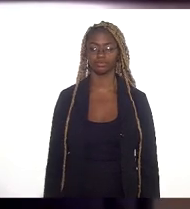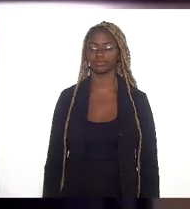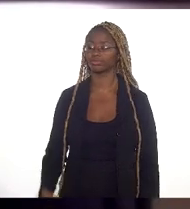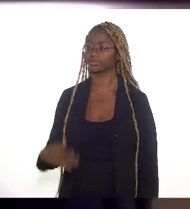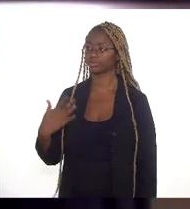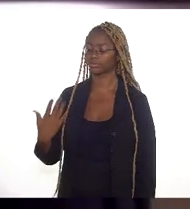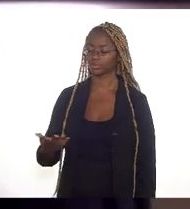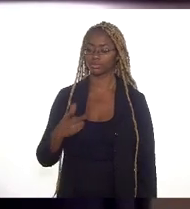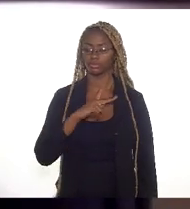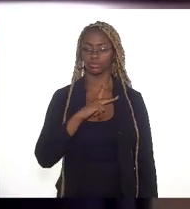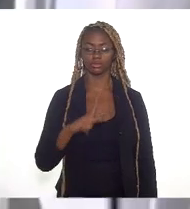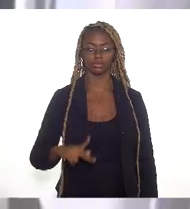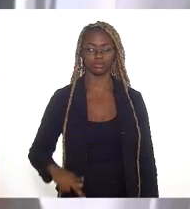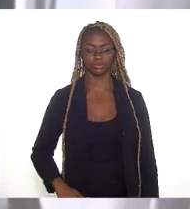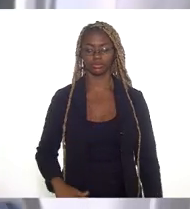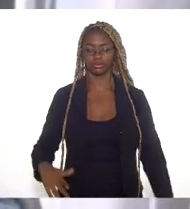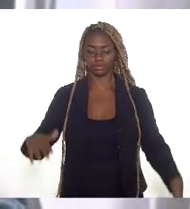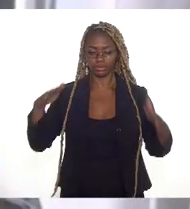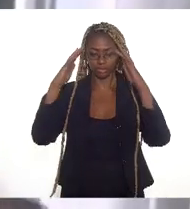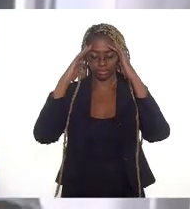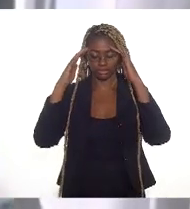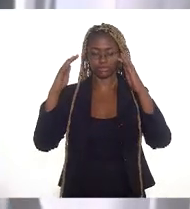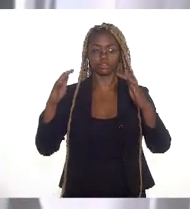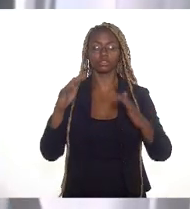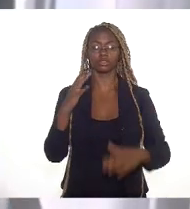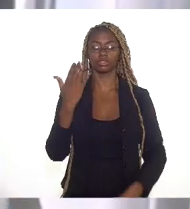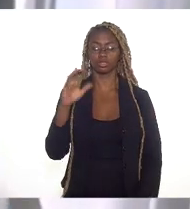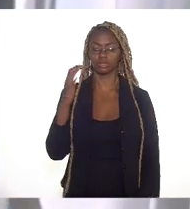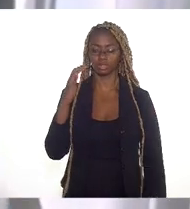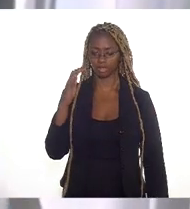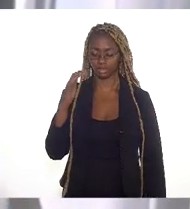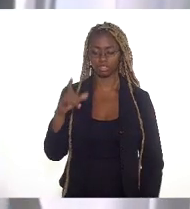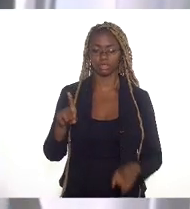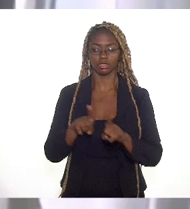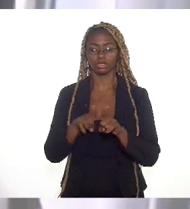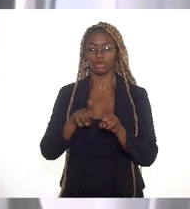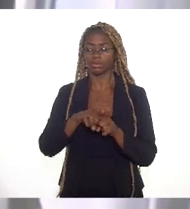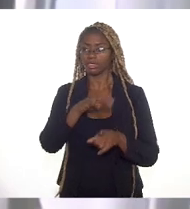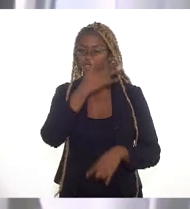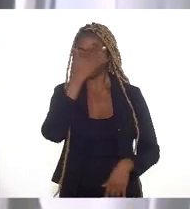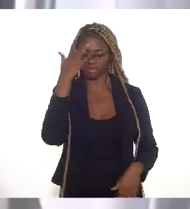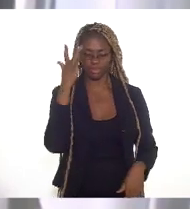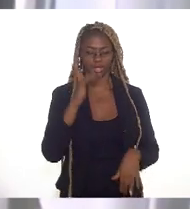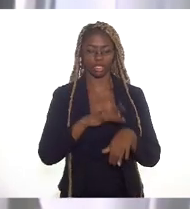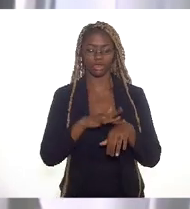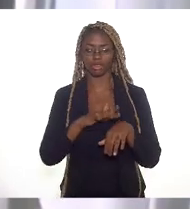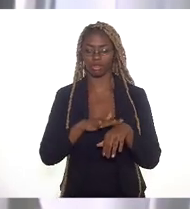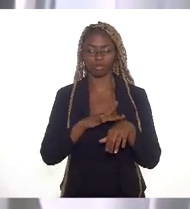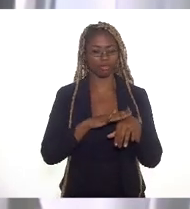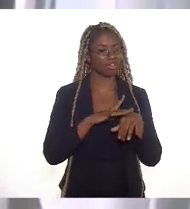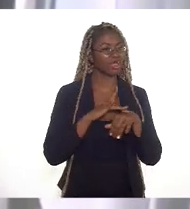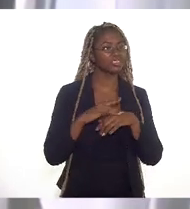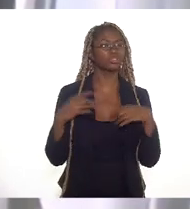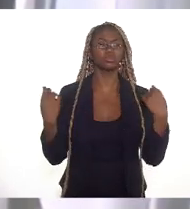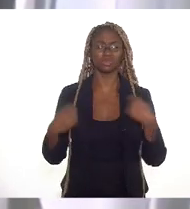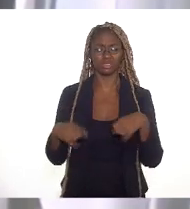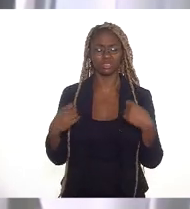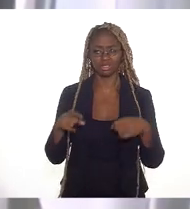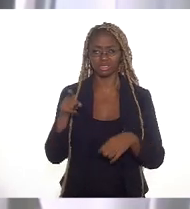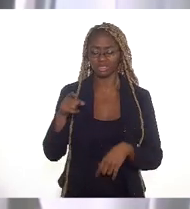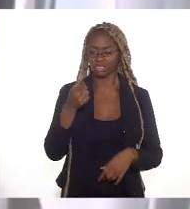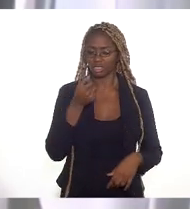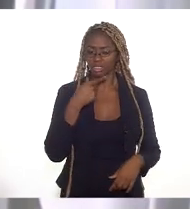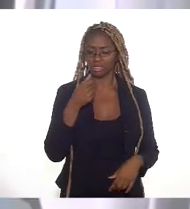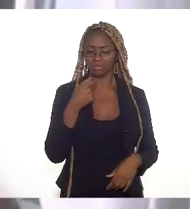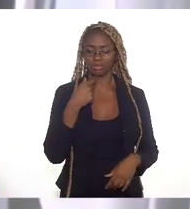presidente, em respeito à ciência, em respeito aos pacientes com epilepsia, esclerose múltipla,